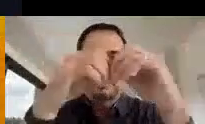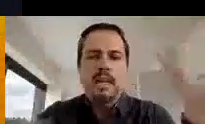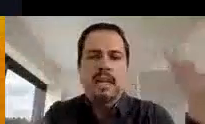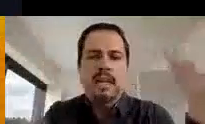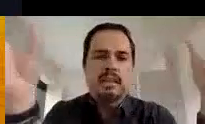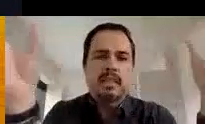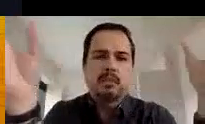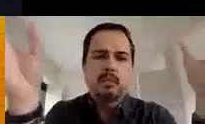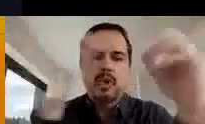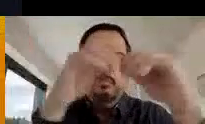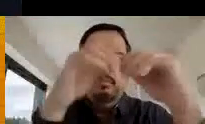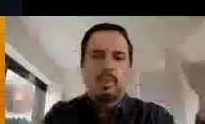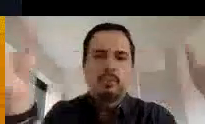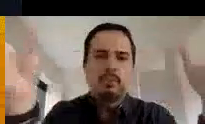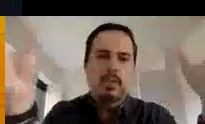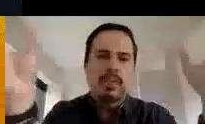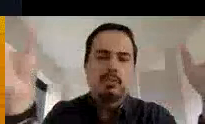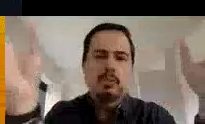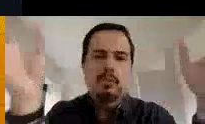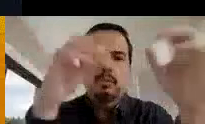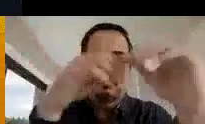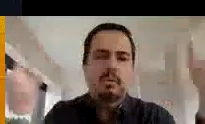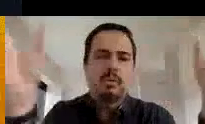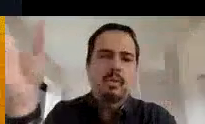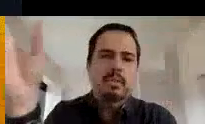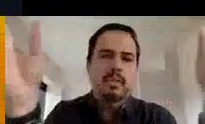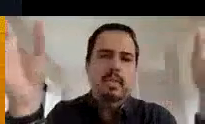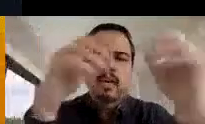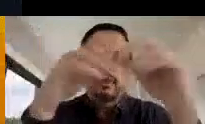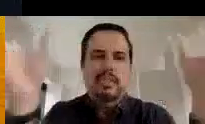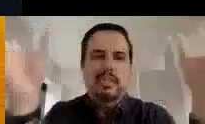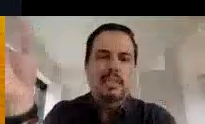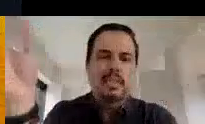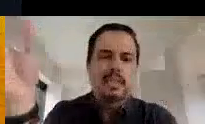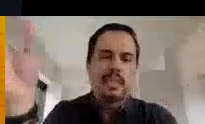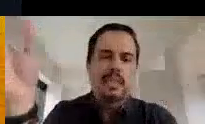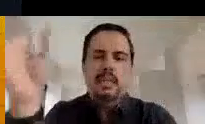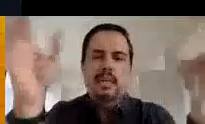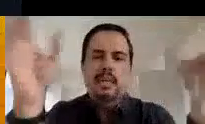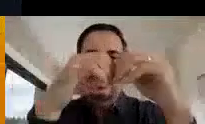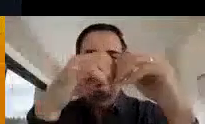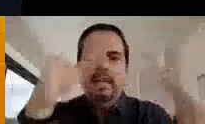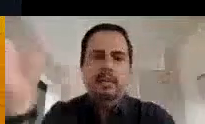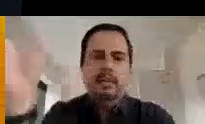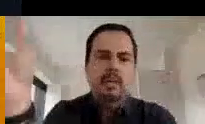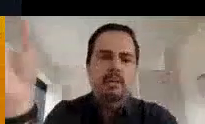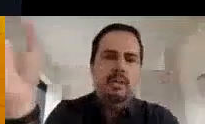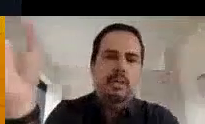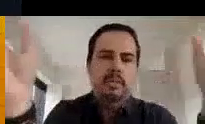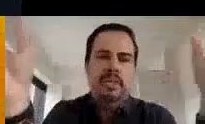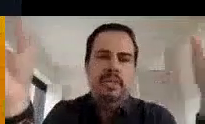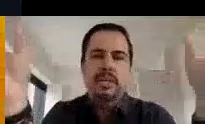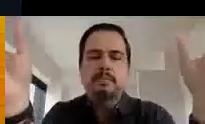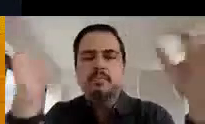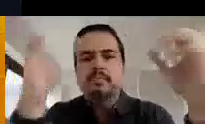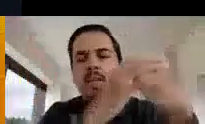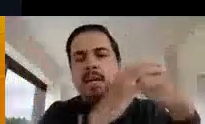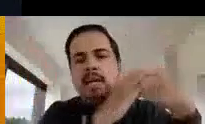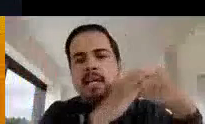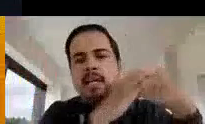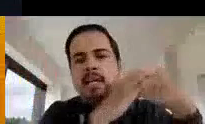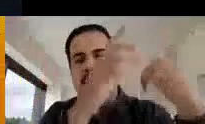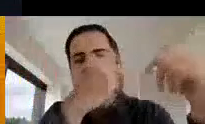boca, Instagramzinho, postando fotinho de alguma coisa, frasezinha e preço das coisas que você vende,